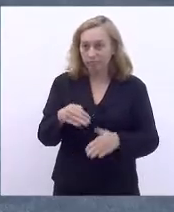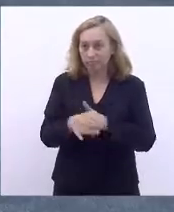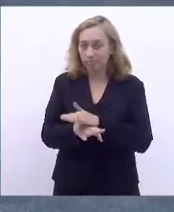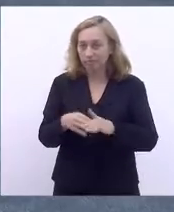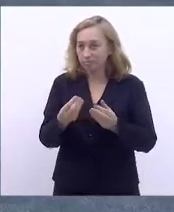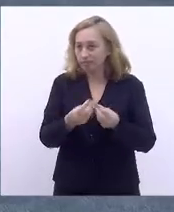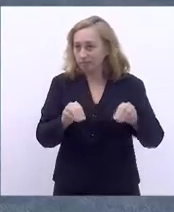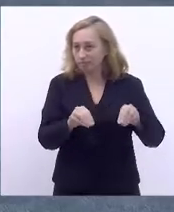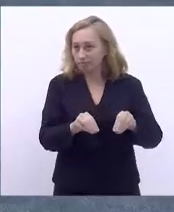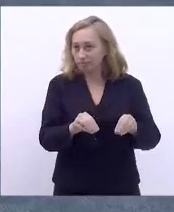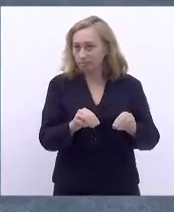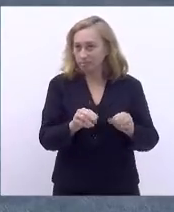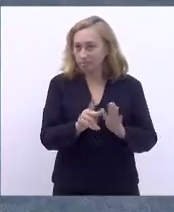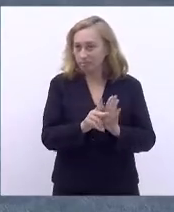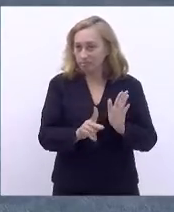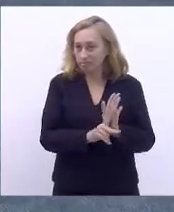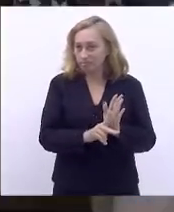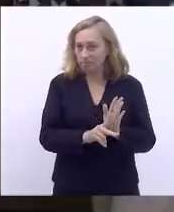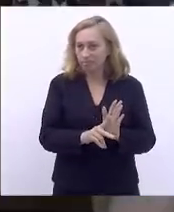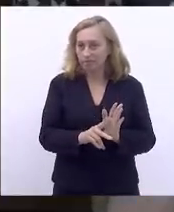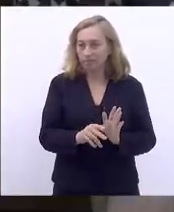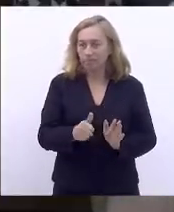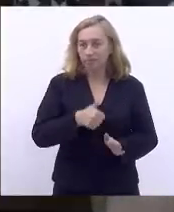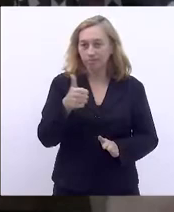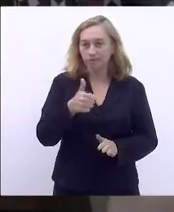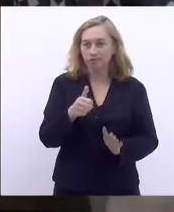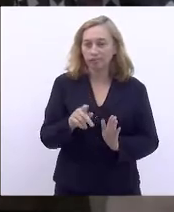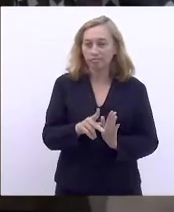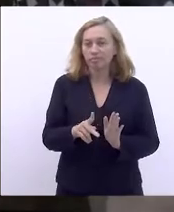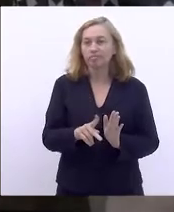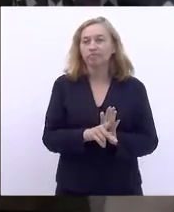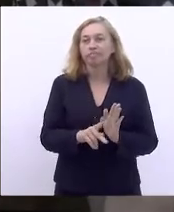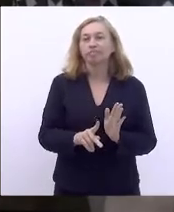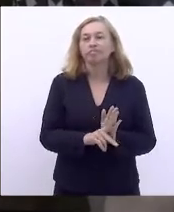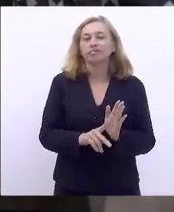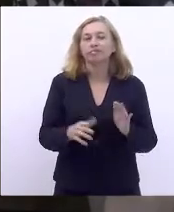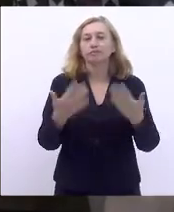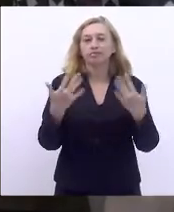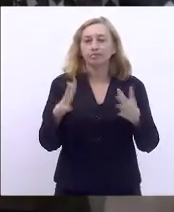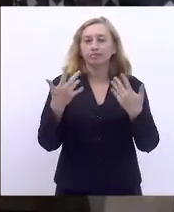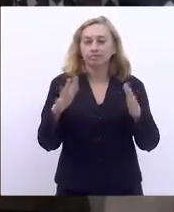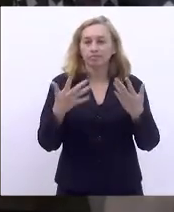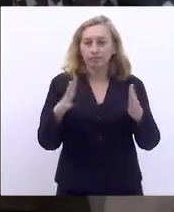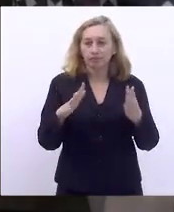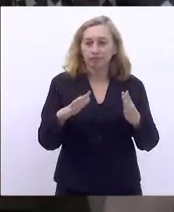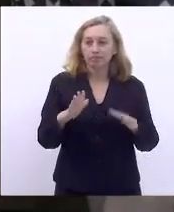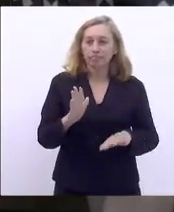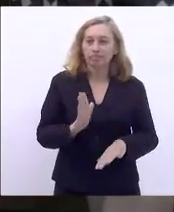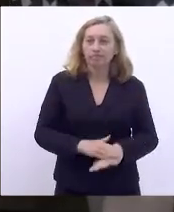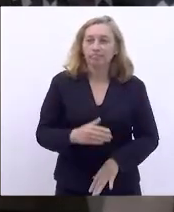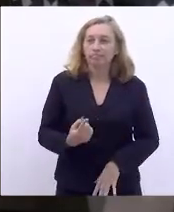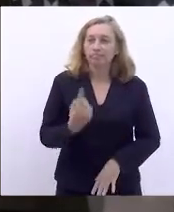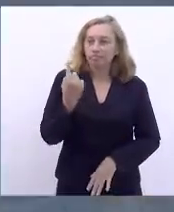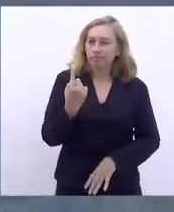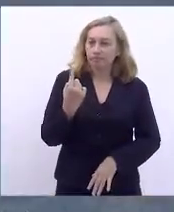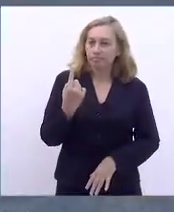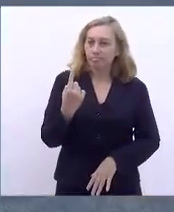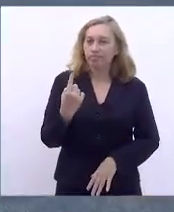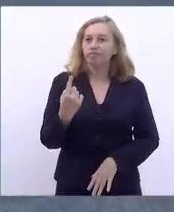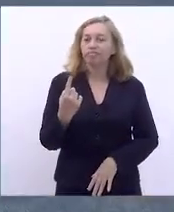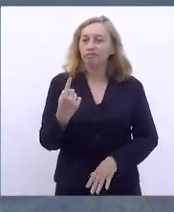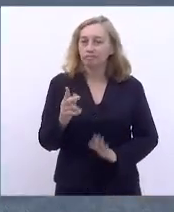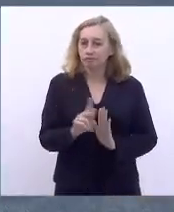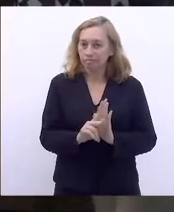destruir projeto, não. É, que aprimoram o projeto. Mas parabenizar Vossa Excelência e dizer que é mais uma de suas